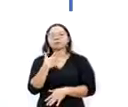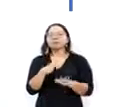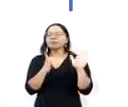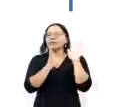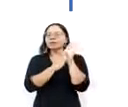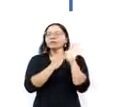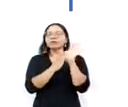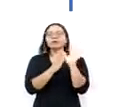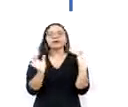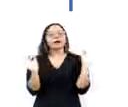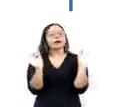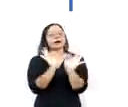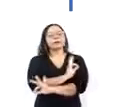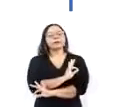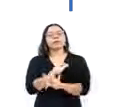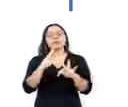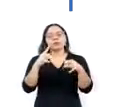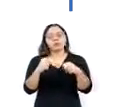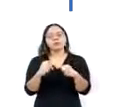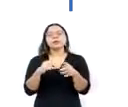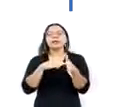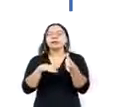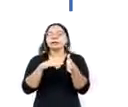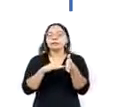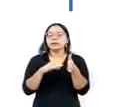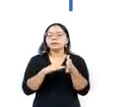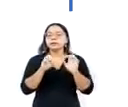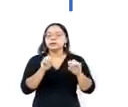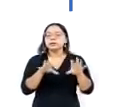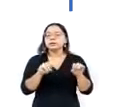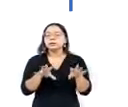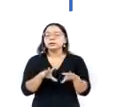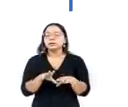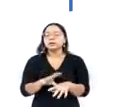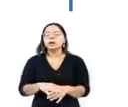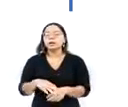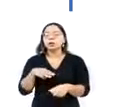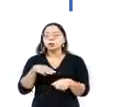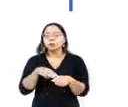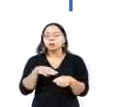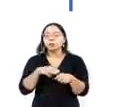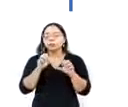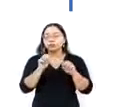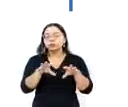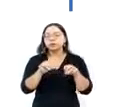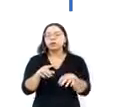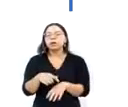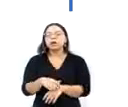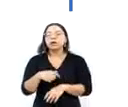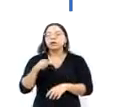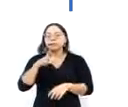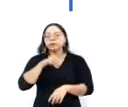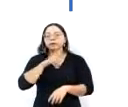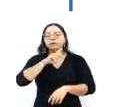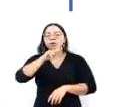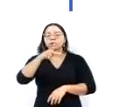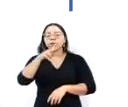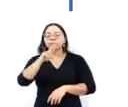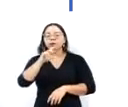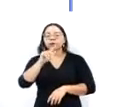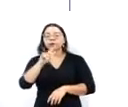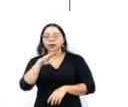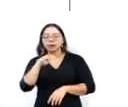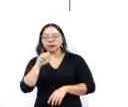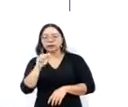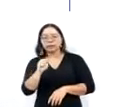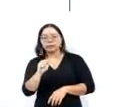Bom, algumas propostas foram concluídas por todos nós na Secretaria Municipal de Educação. Uma delas foi o nosso